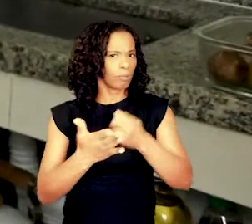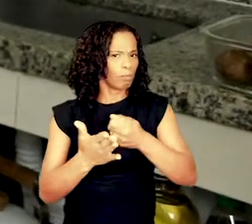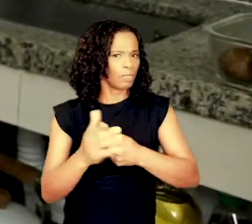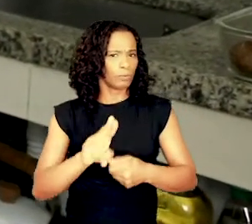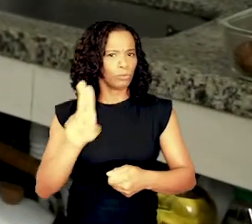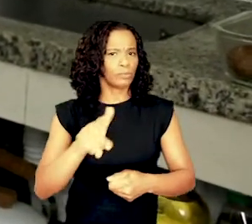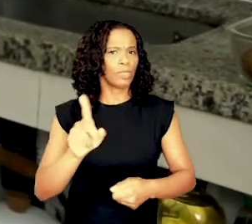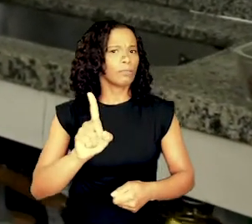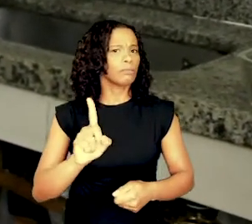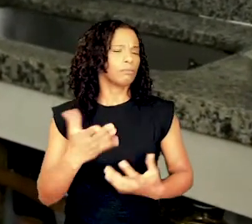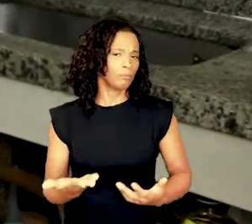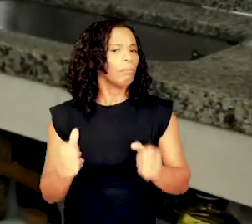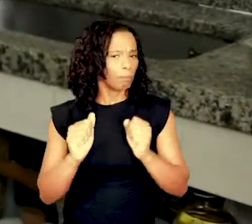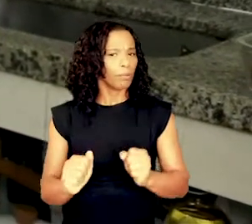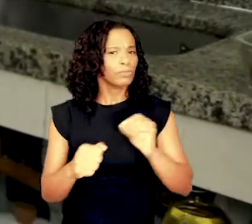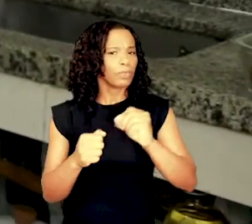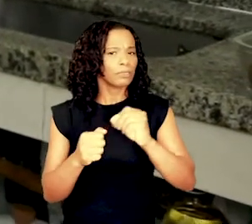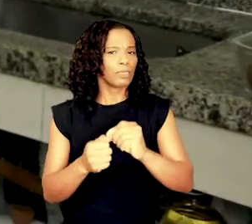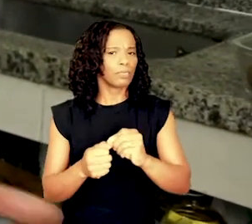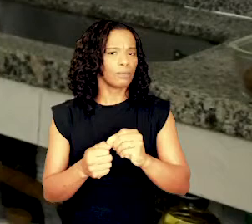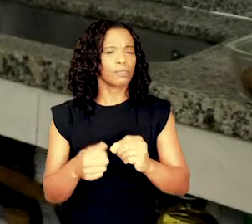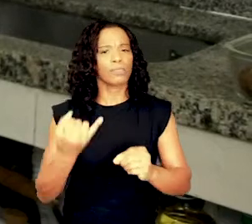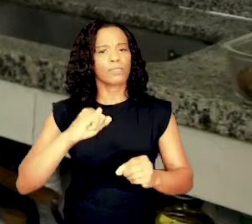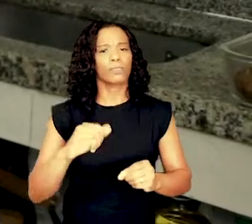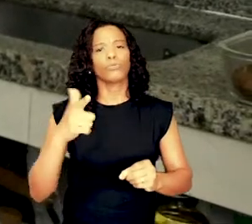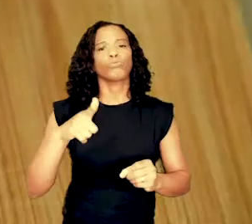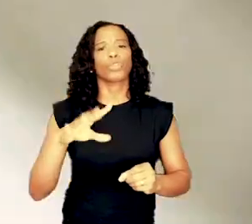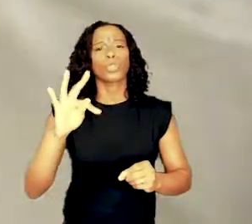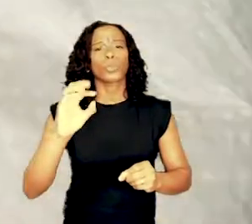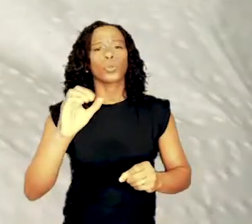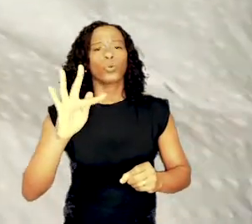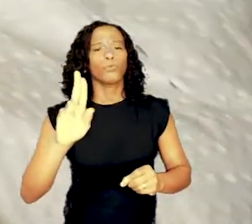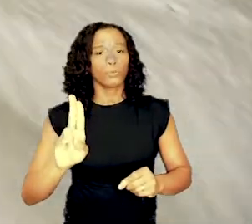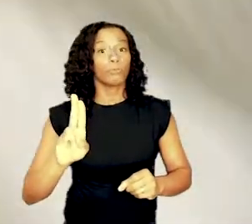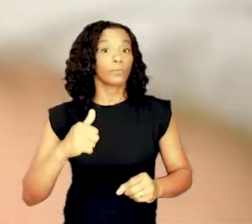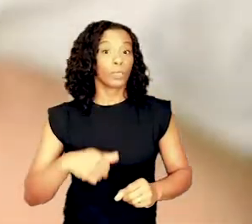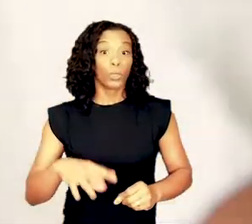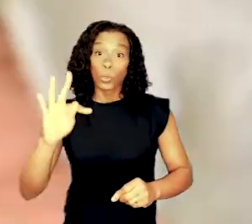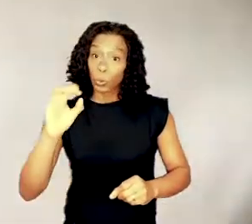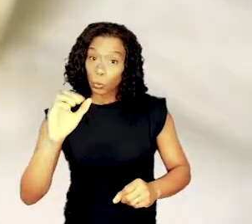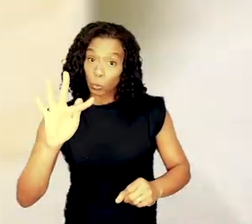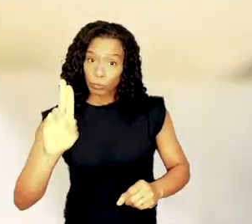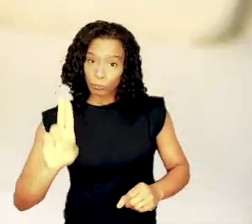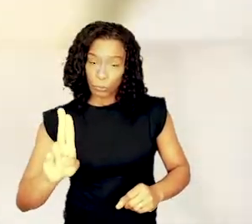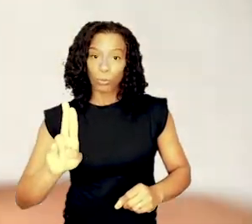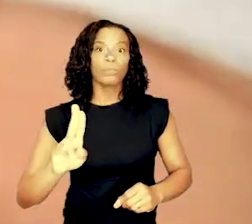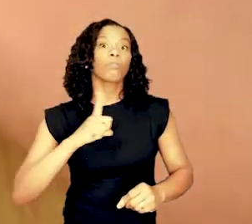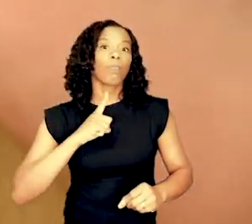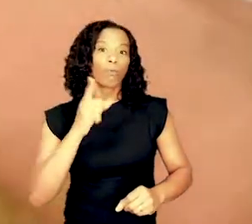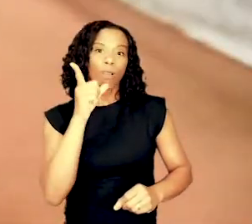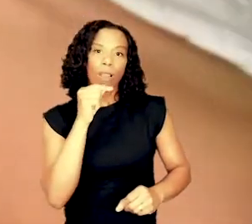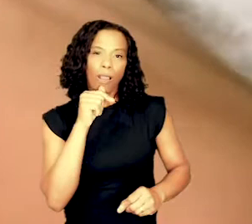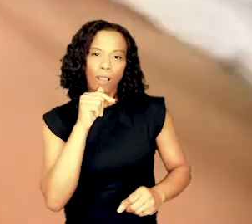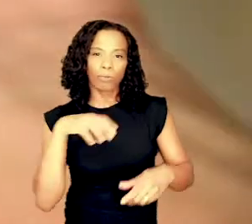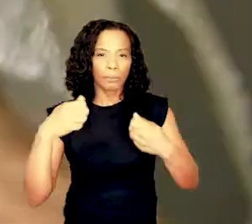muito gostoso sem, que eu já fiz o teste. Então não deixa de fazer porque não tem tofu, tá bom? O tofu, ele solta muita água, então a gente vai colocar